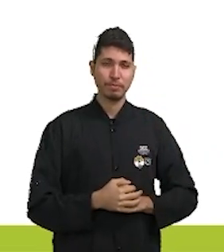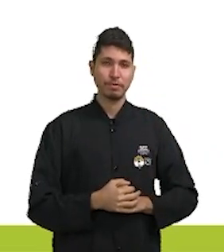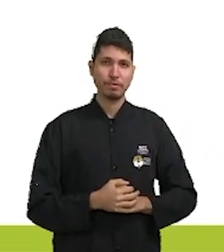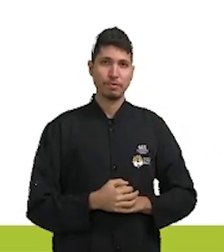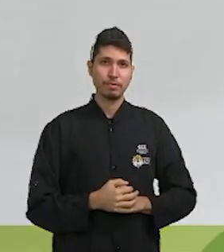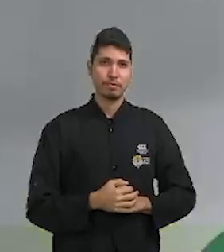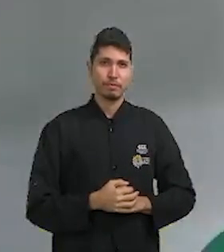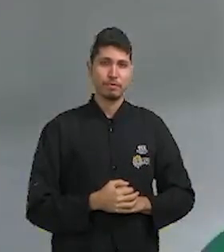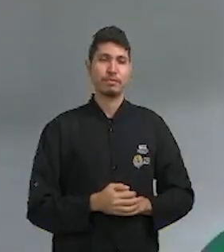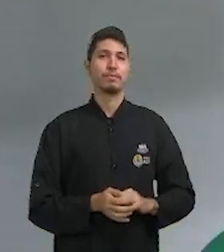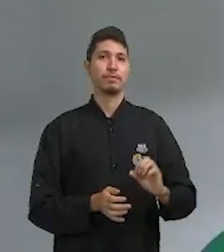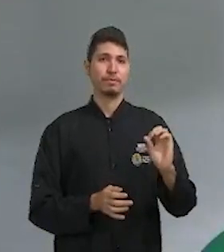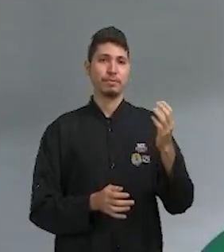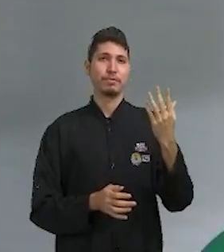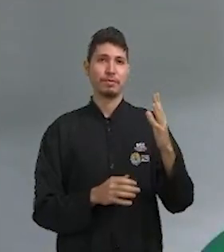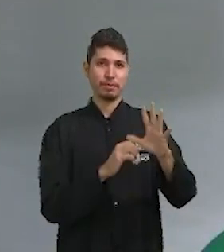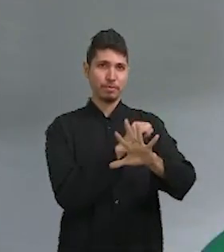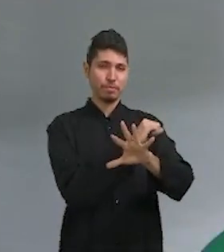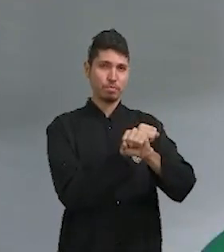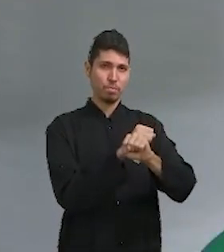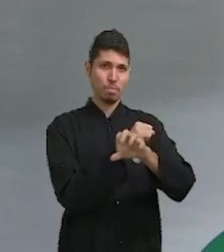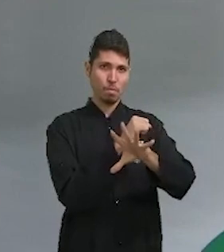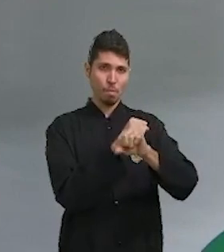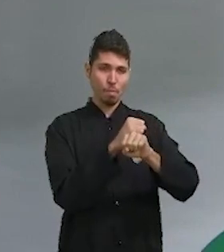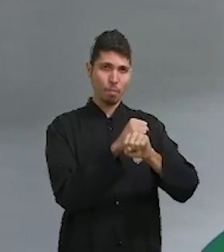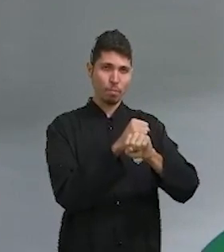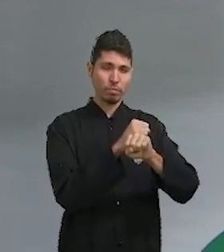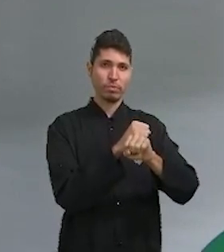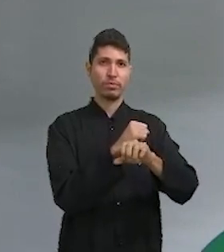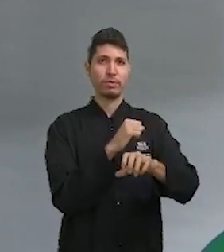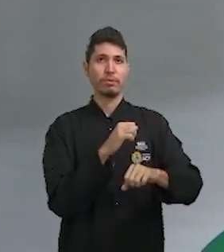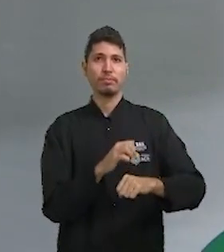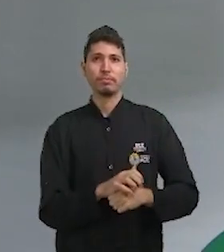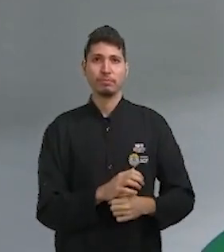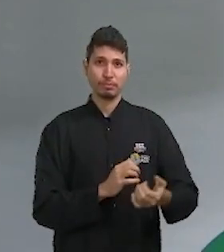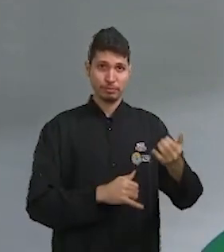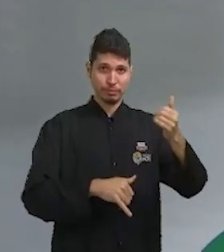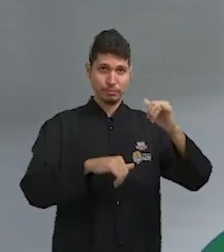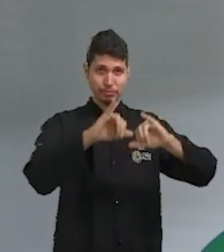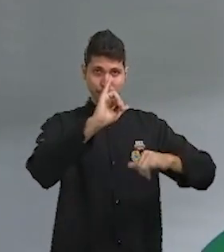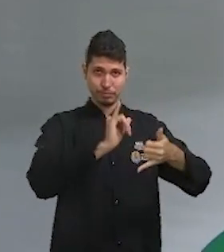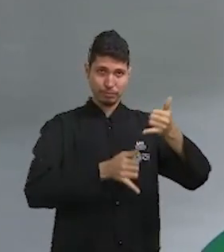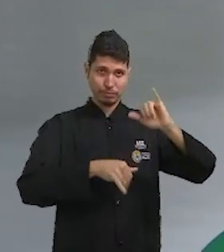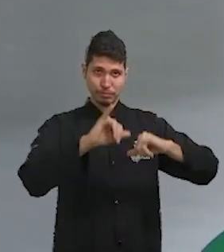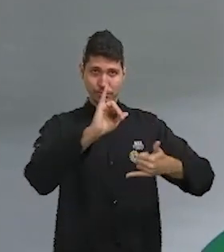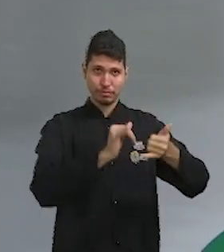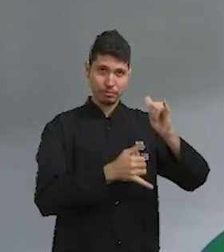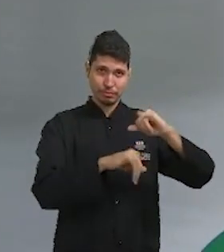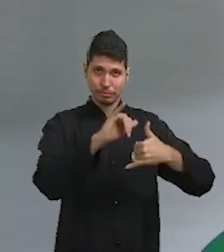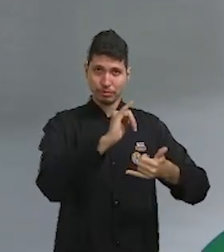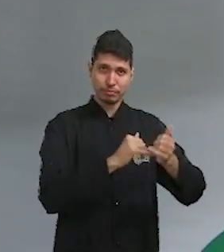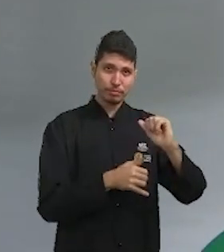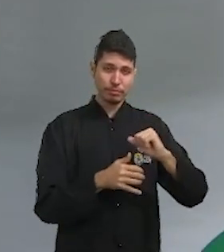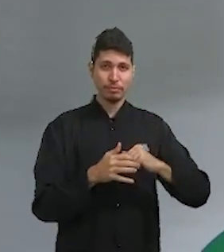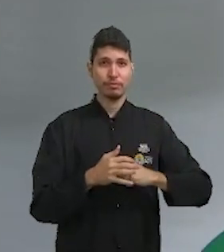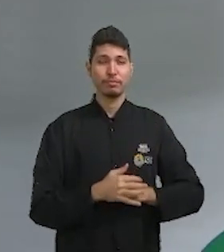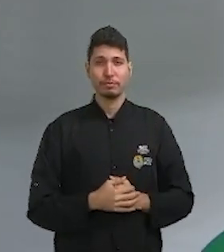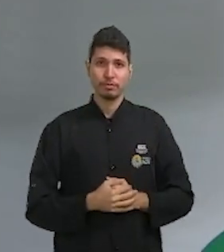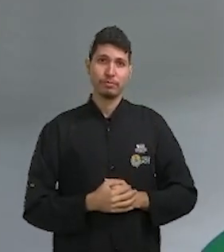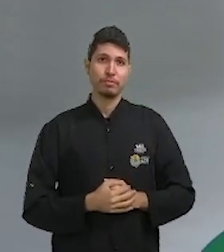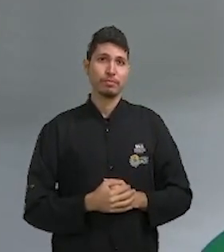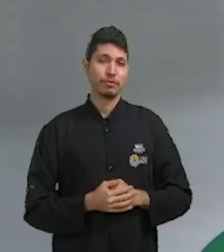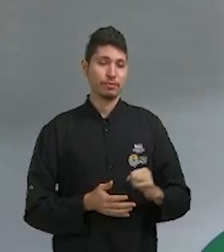de oxidação nas reações químicas. Então, relembrou isso, um